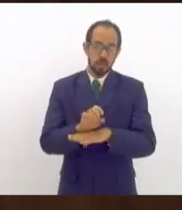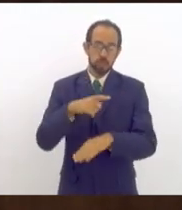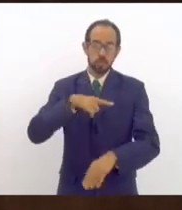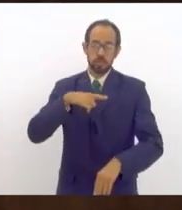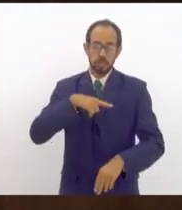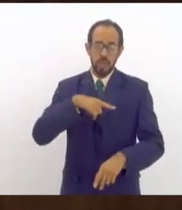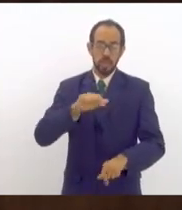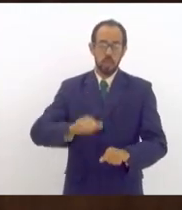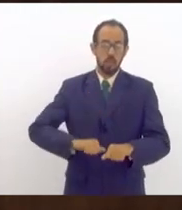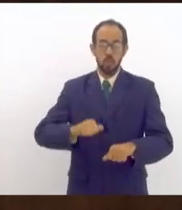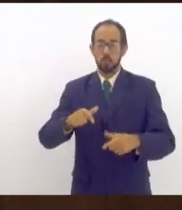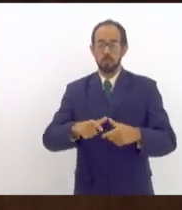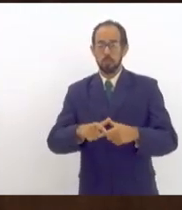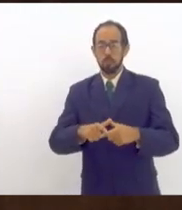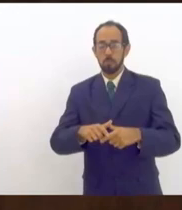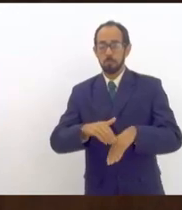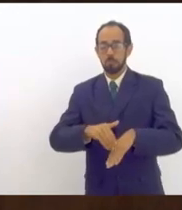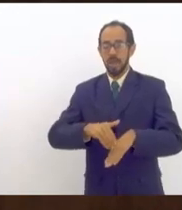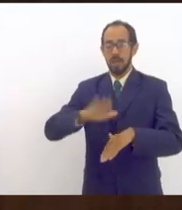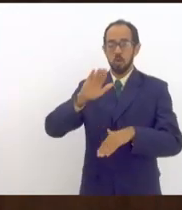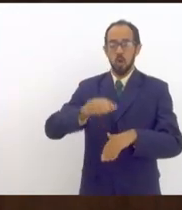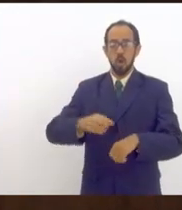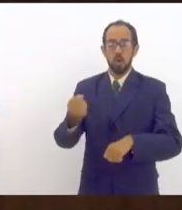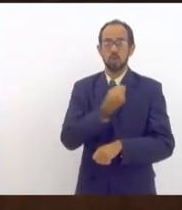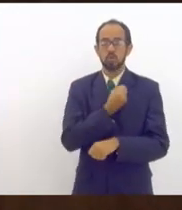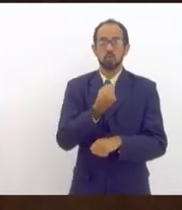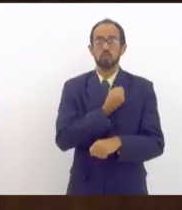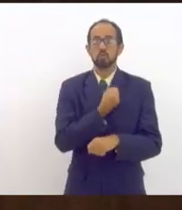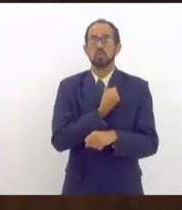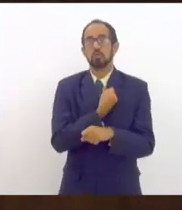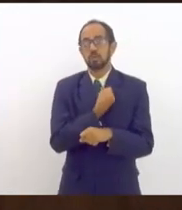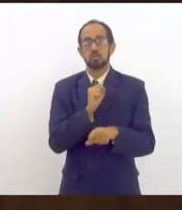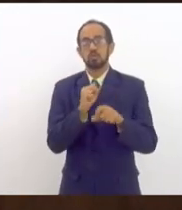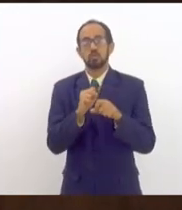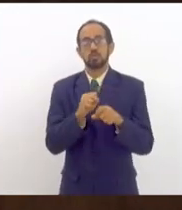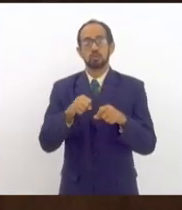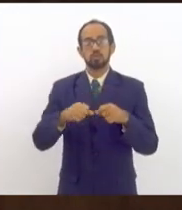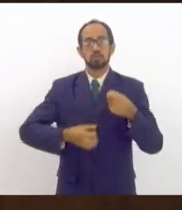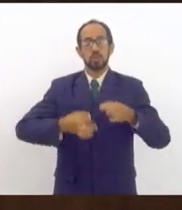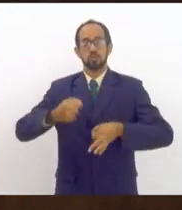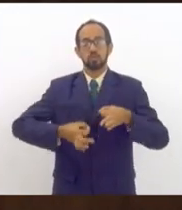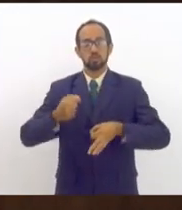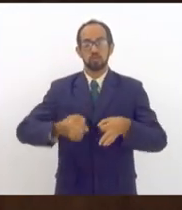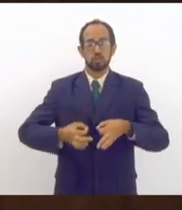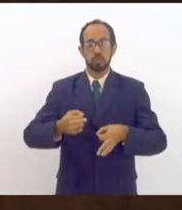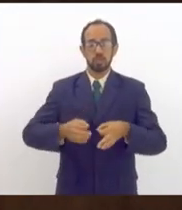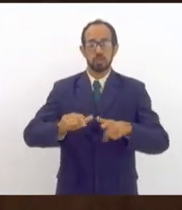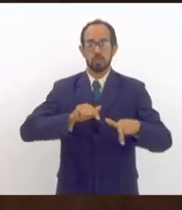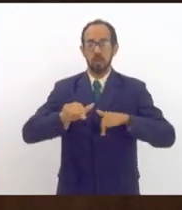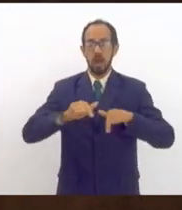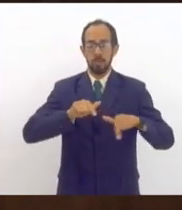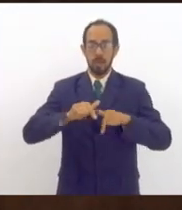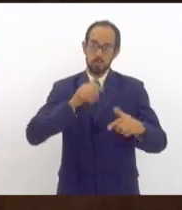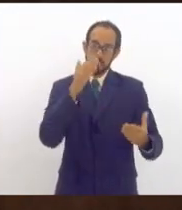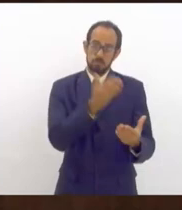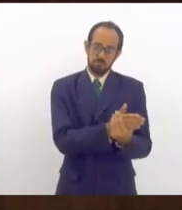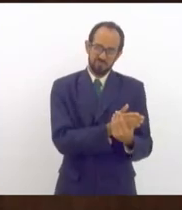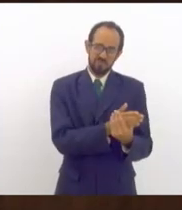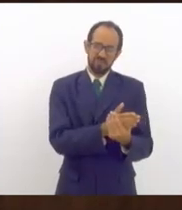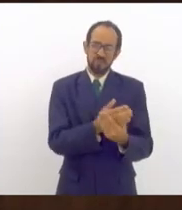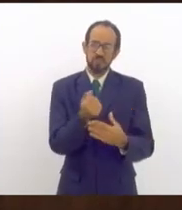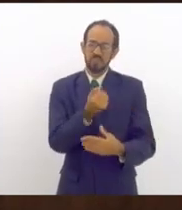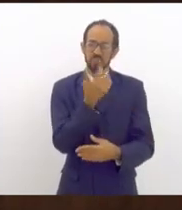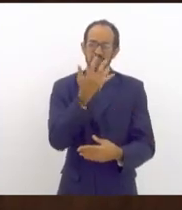número de notificações em relação à justiça do trabalho sobre condições insalubres